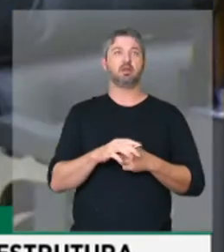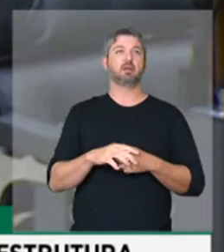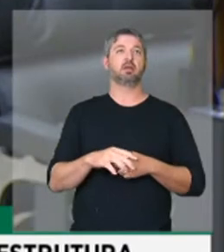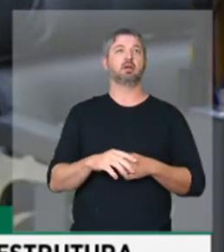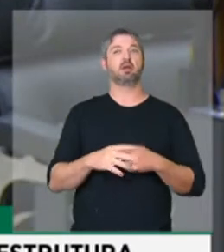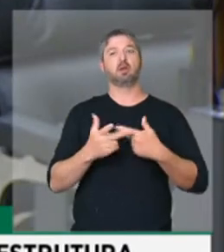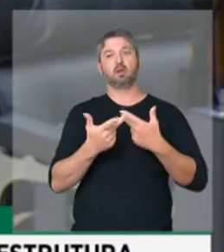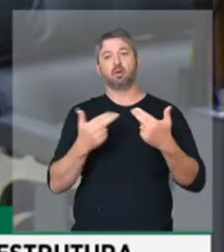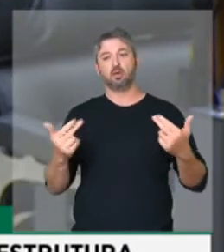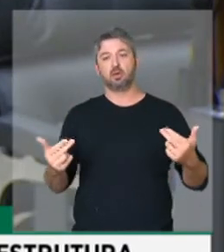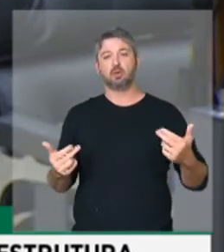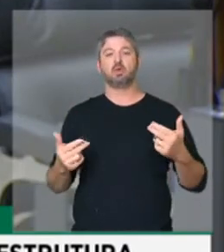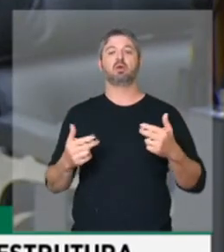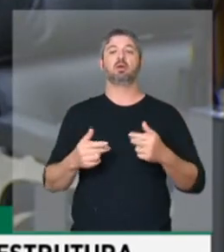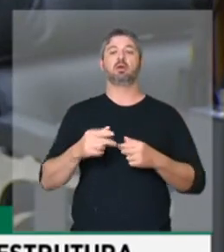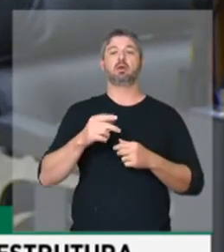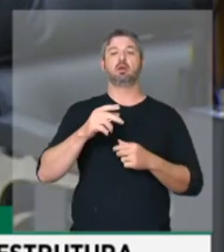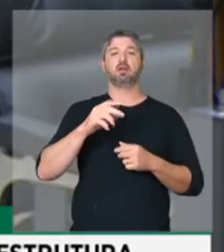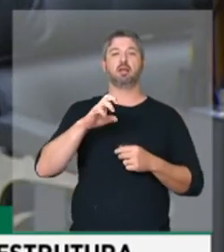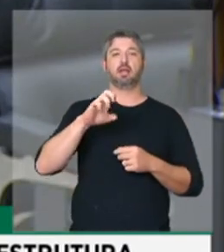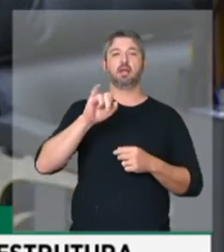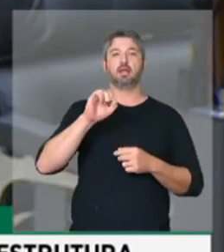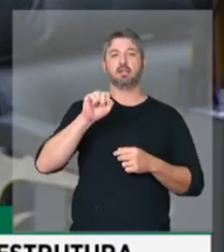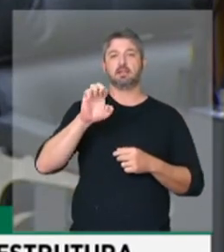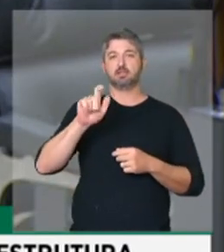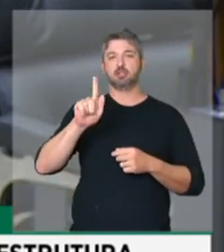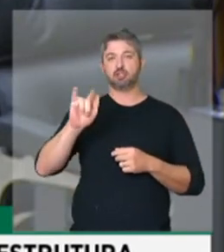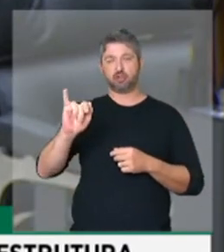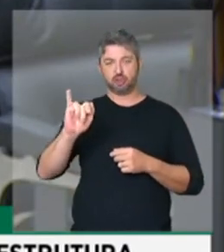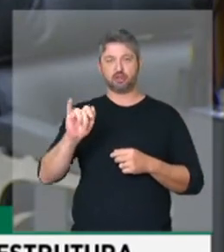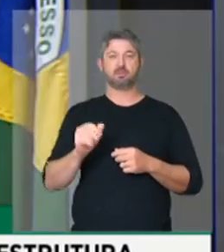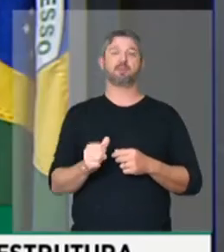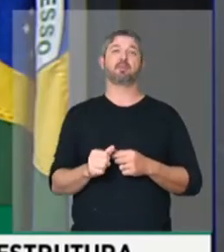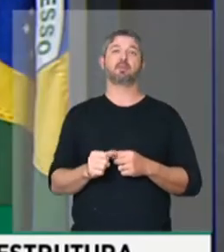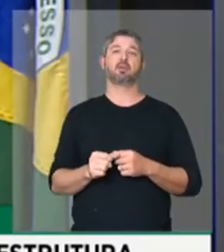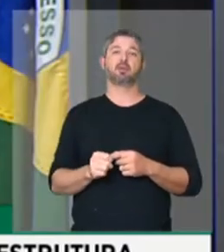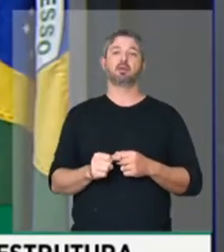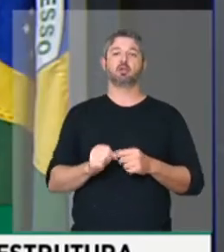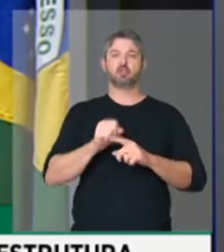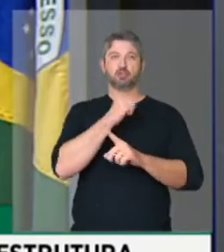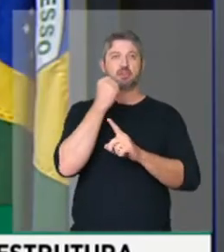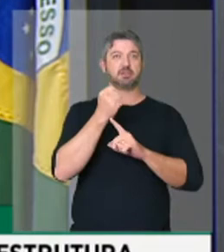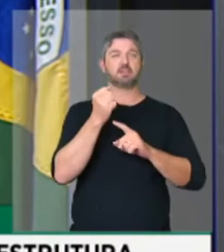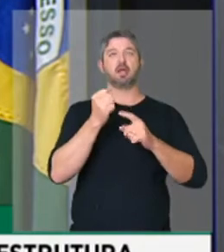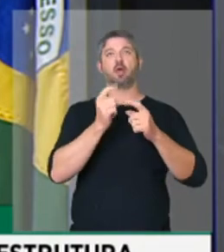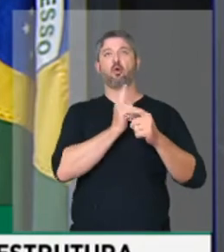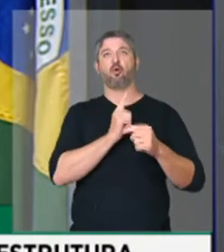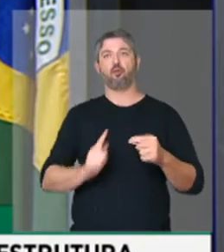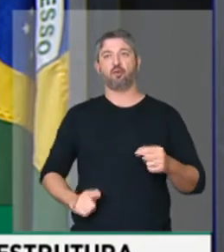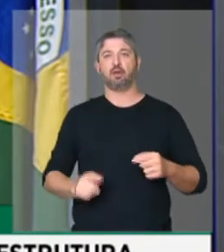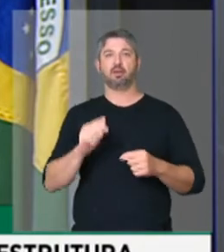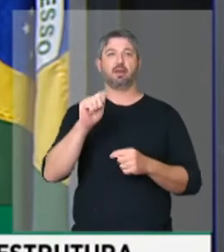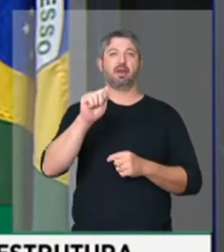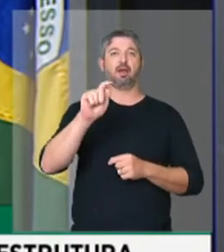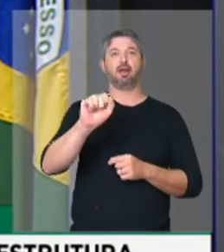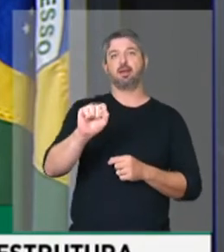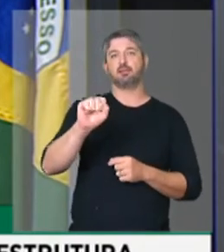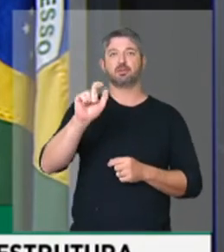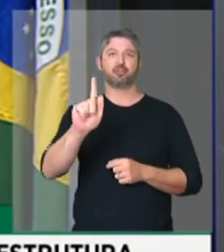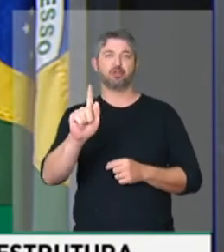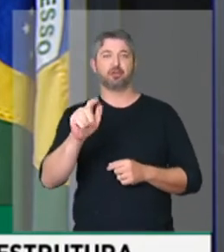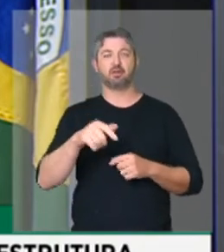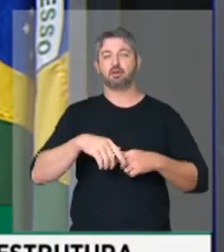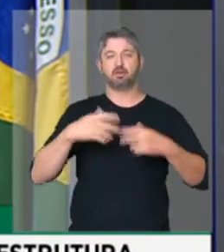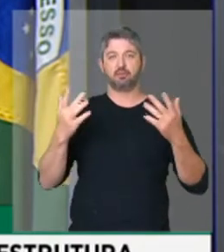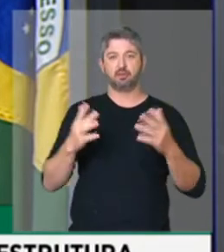conhecidos, ESG, a sigla Environment Social Governance, ou ASG, tá certo? Que